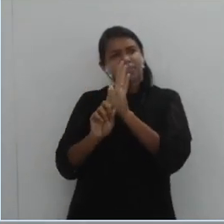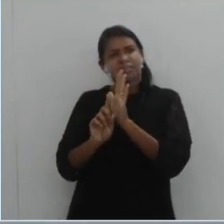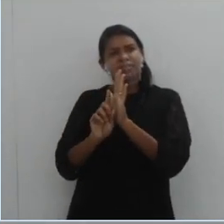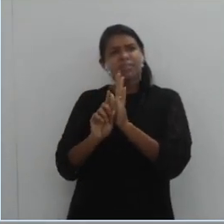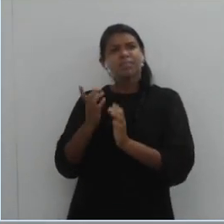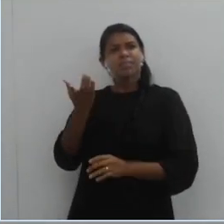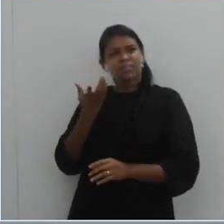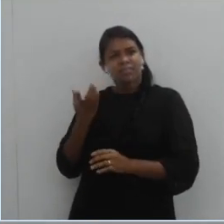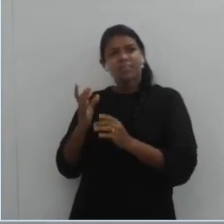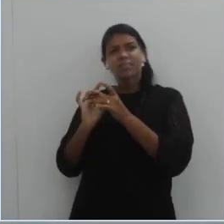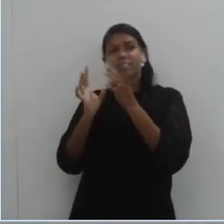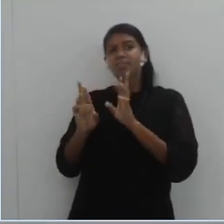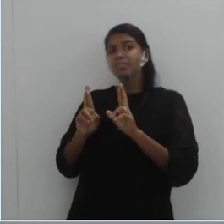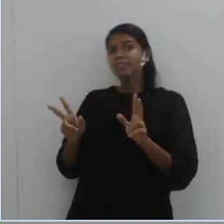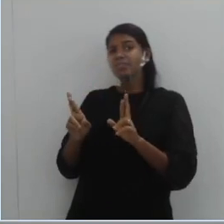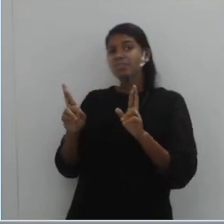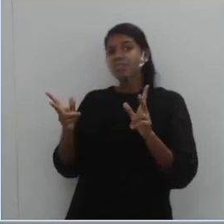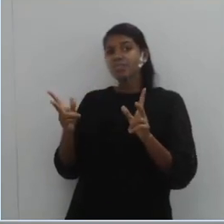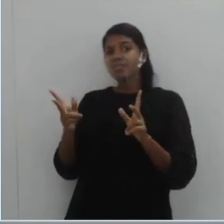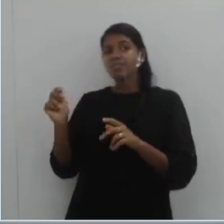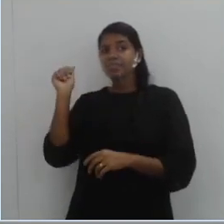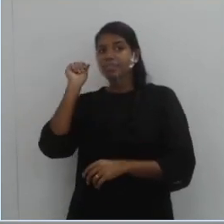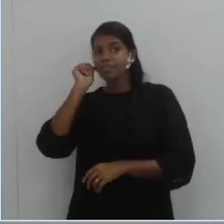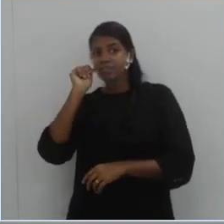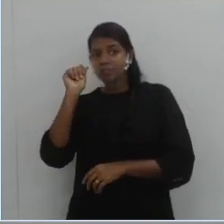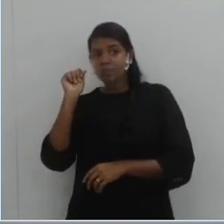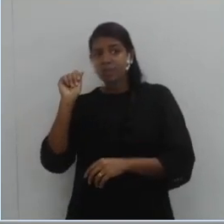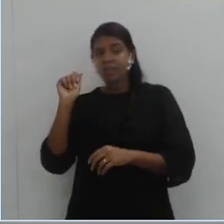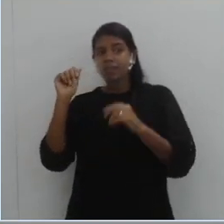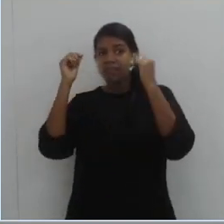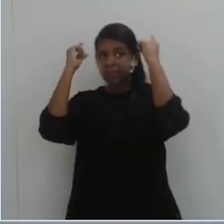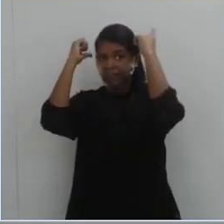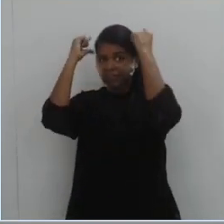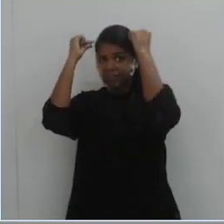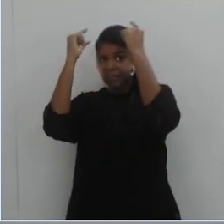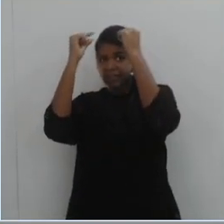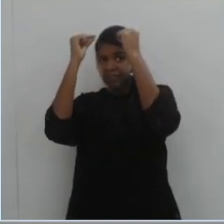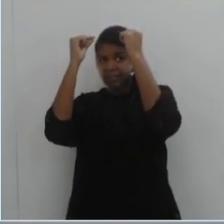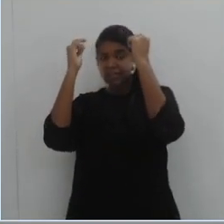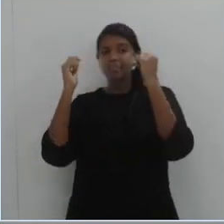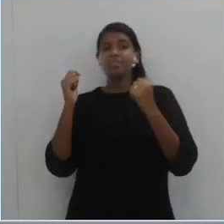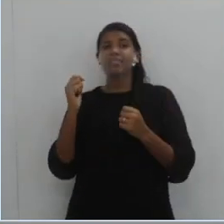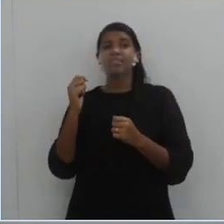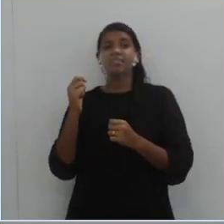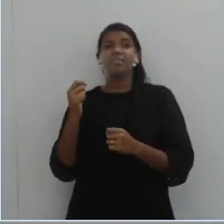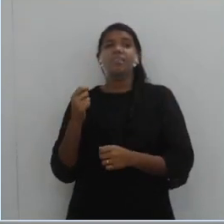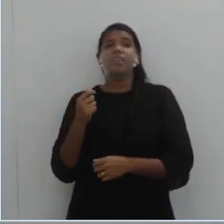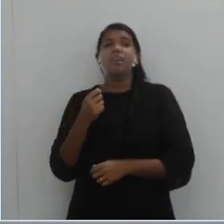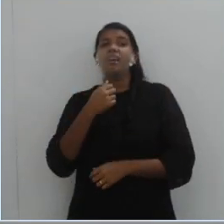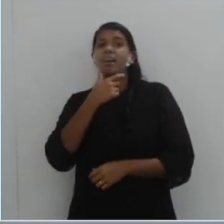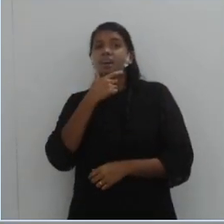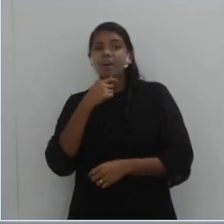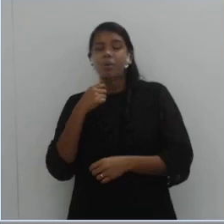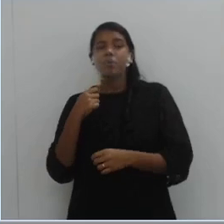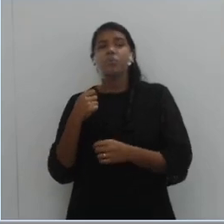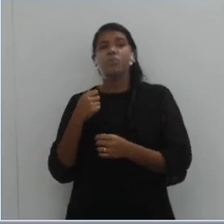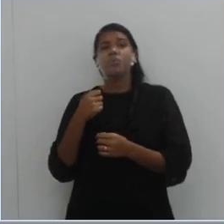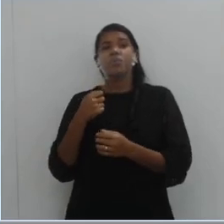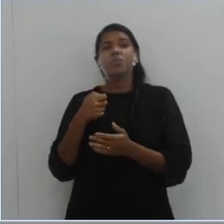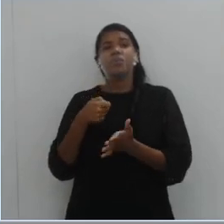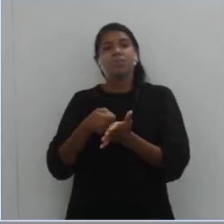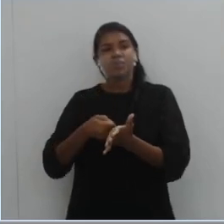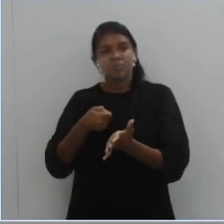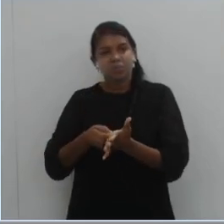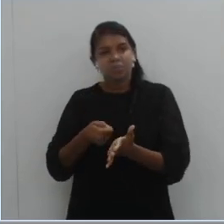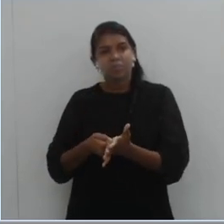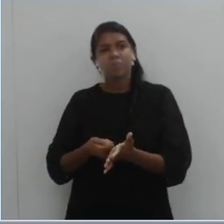adquiridos. Diferente da grega, que era o sentido da palavra mais machista, em Roma não. Roma, as